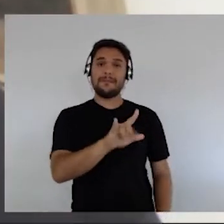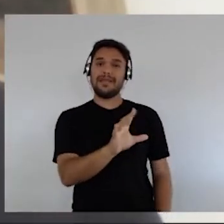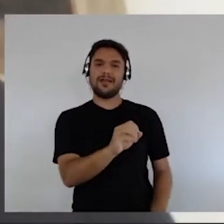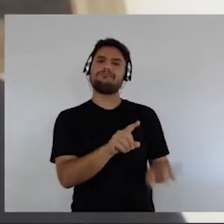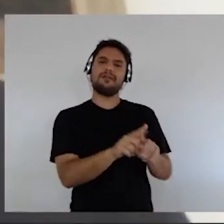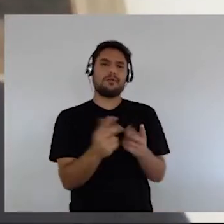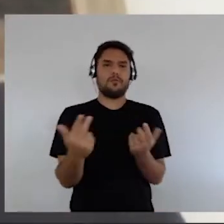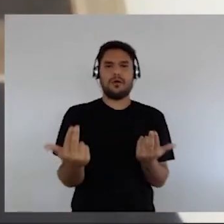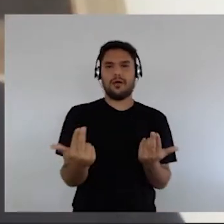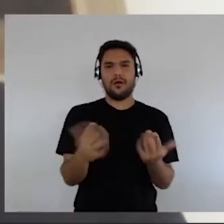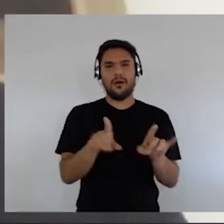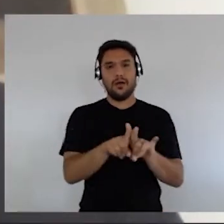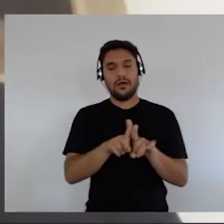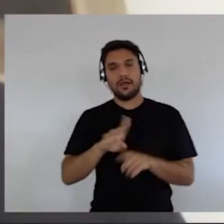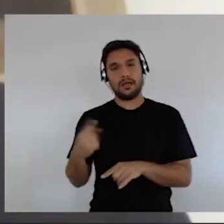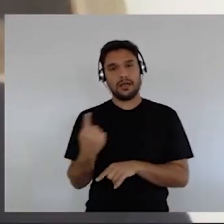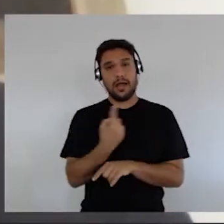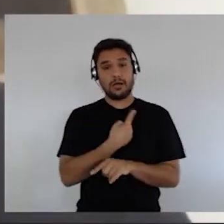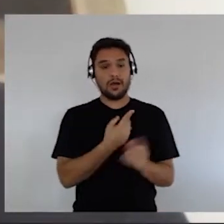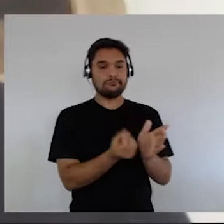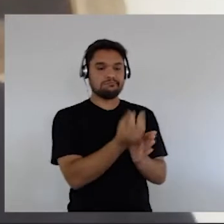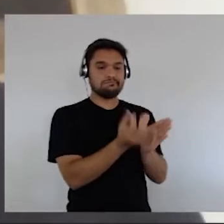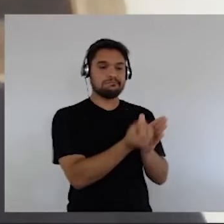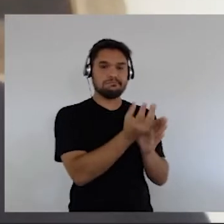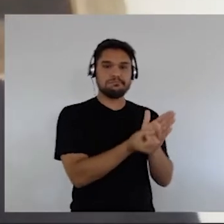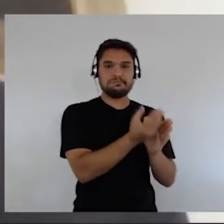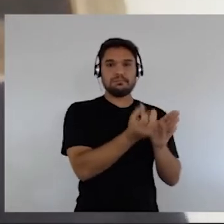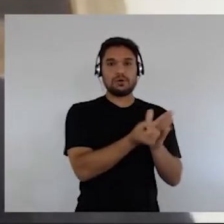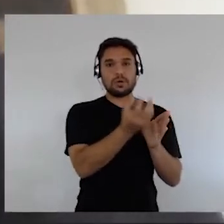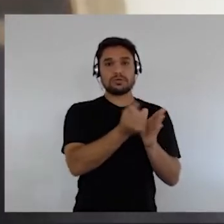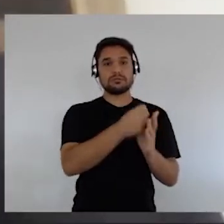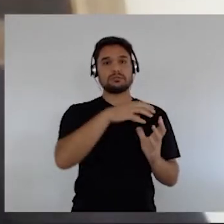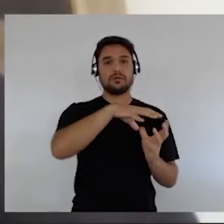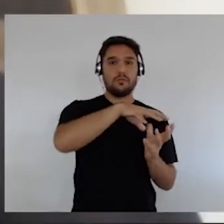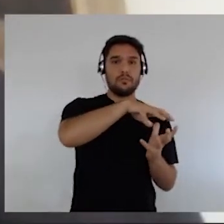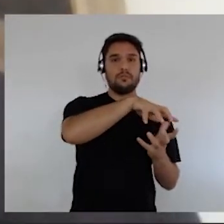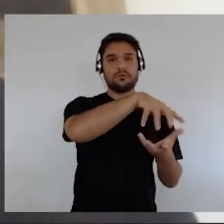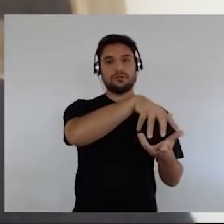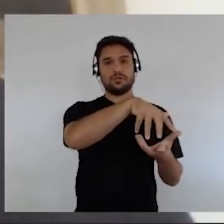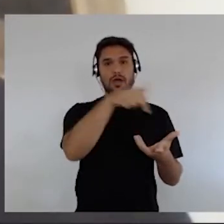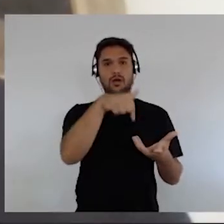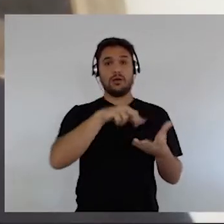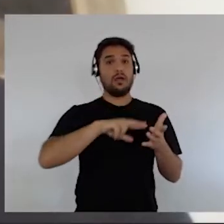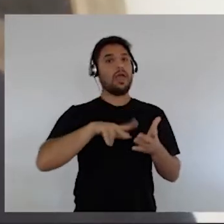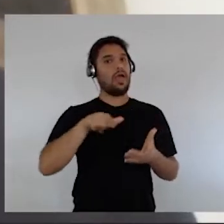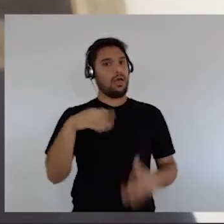A nossa produção mundial, a nossa produção,